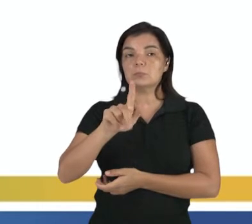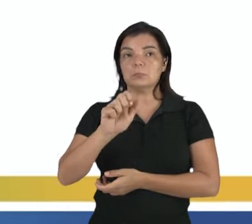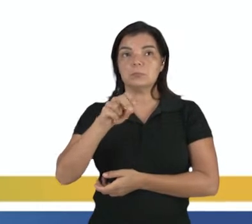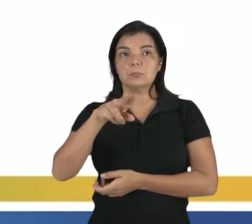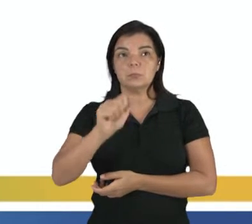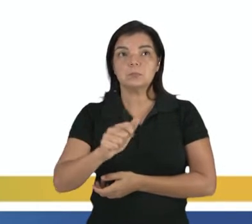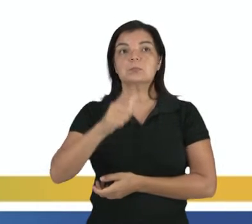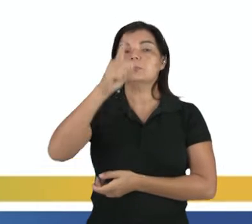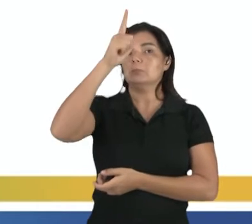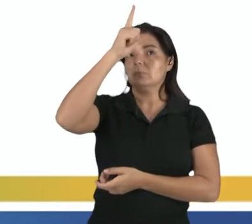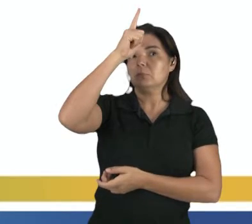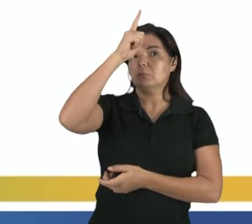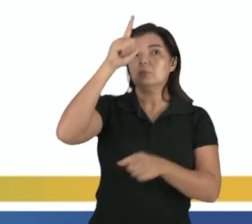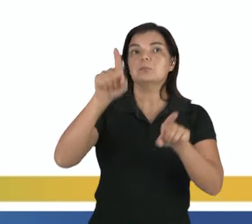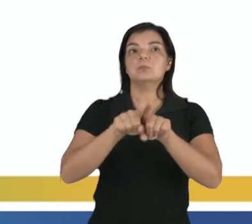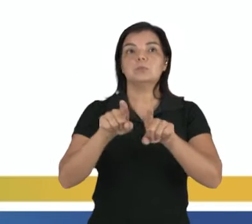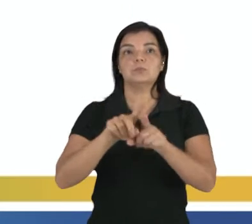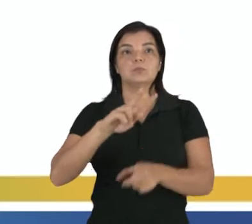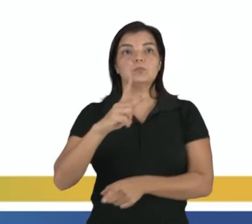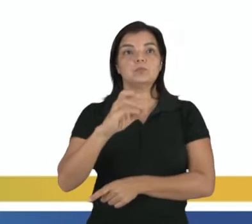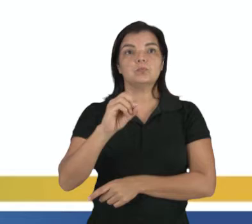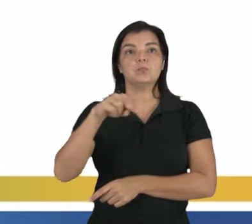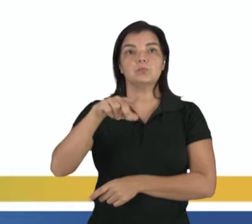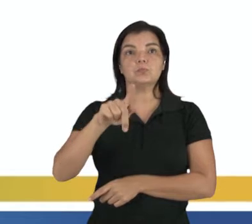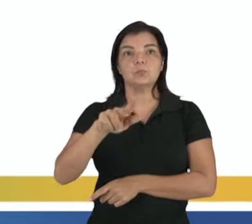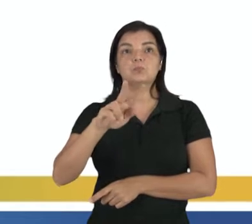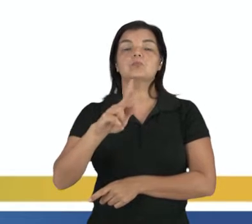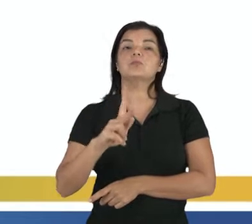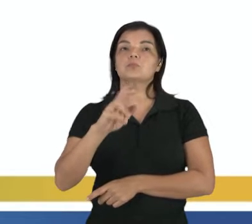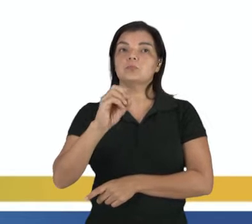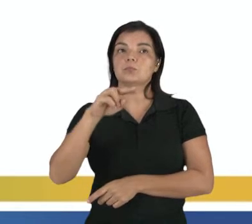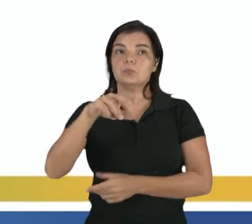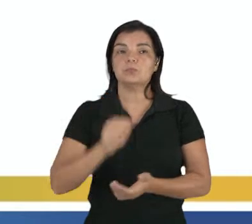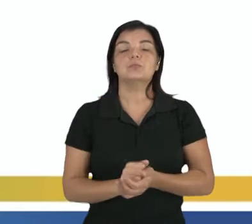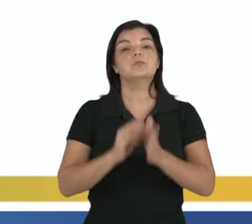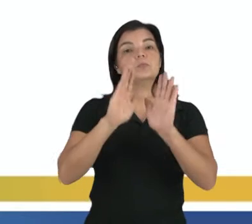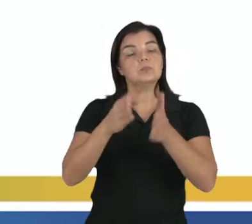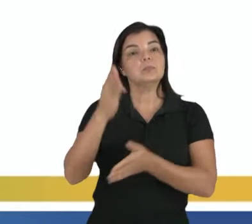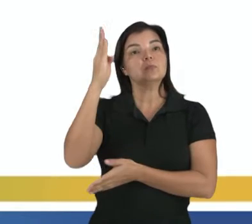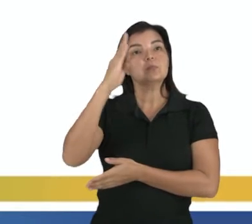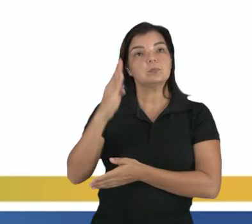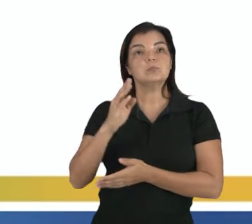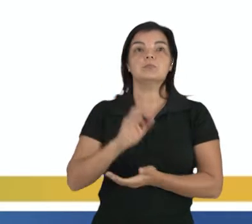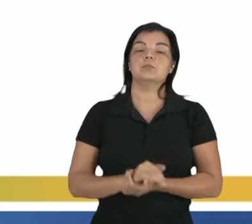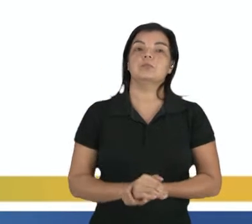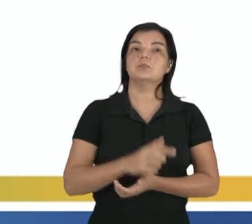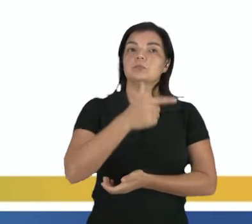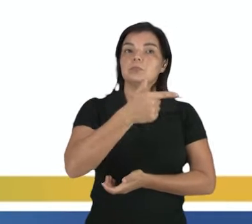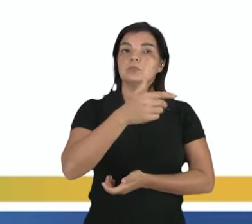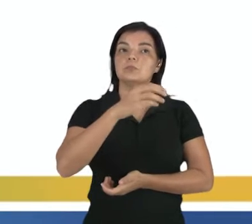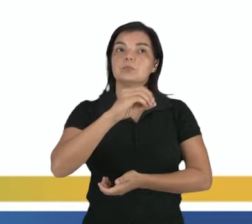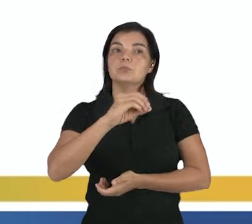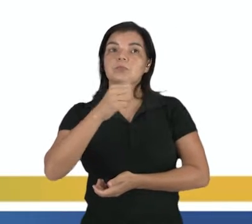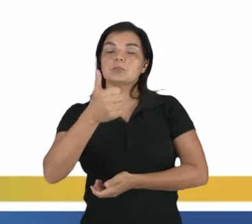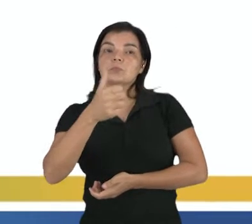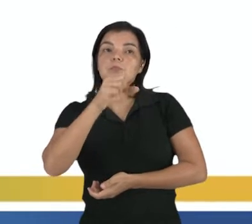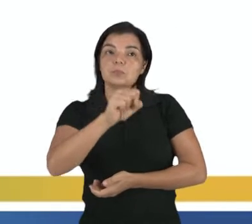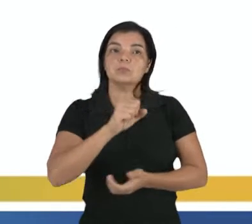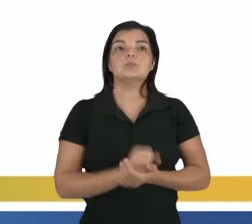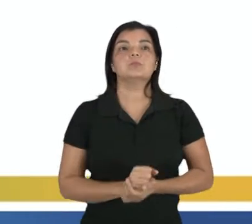Hong Kong, ficando em quarto lugar. Já o Brasil, ele tem, até 2018, ele ficava